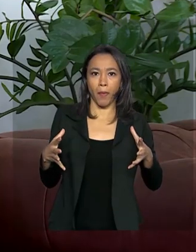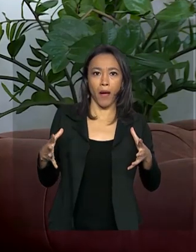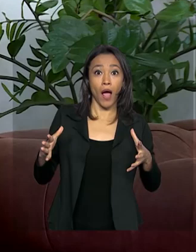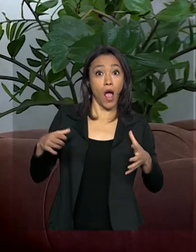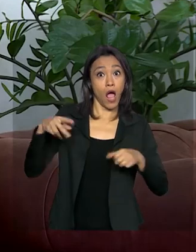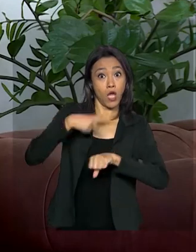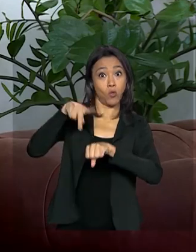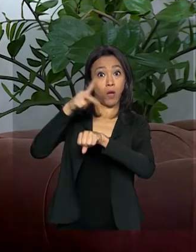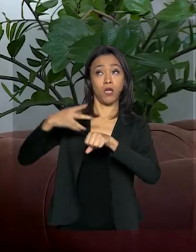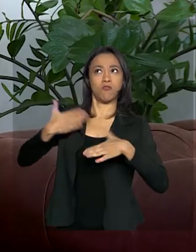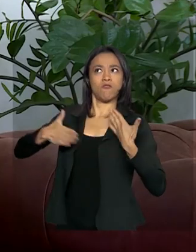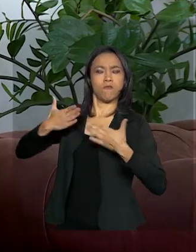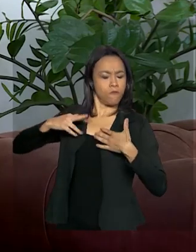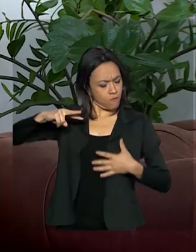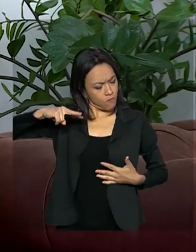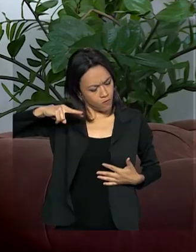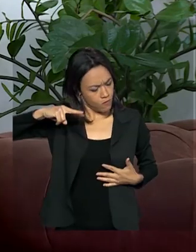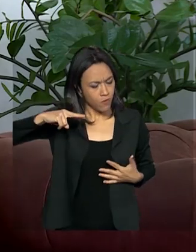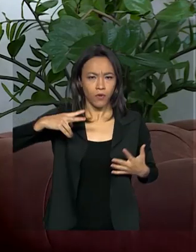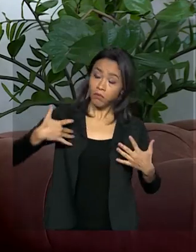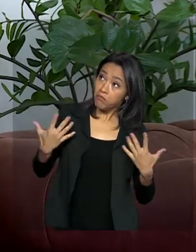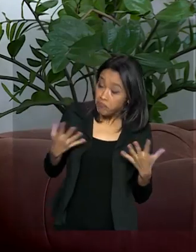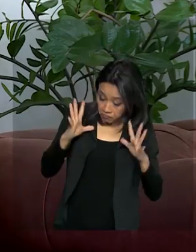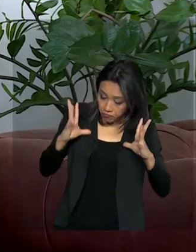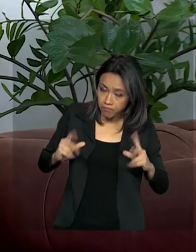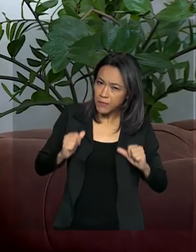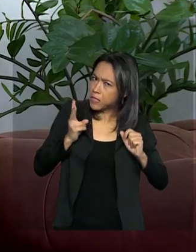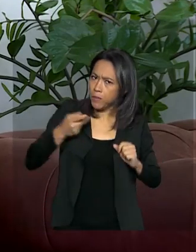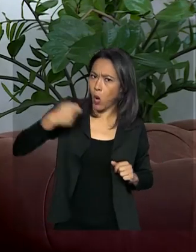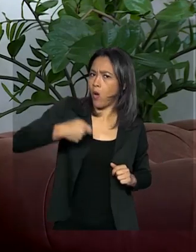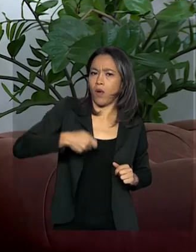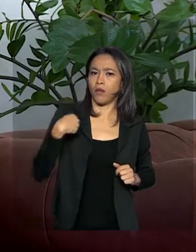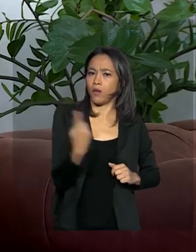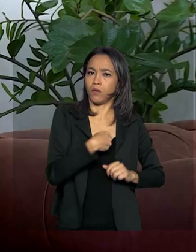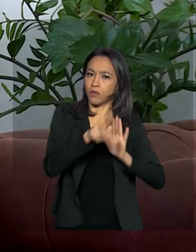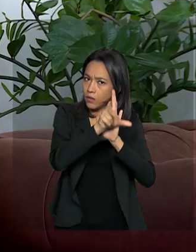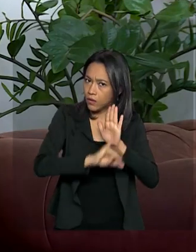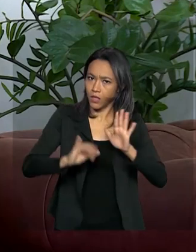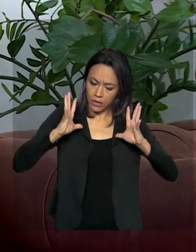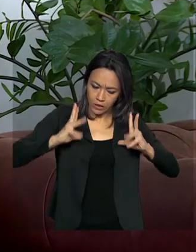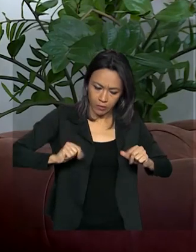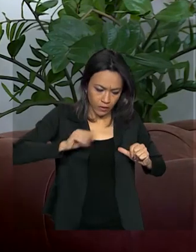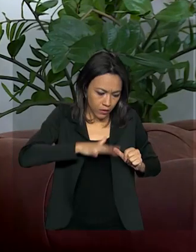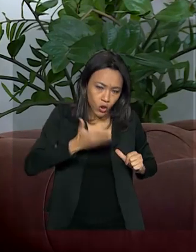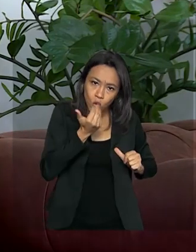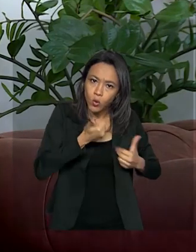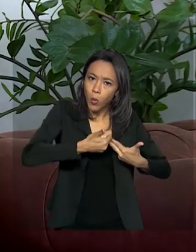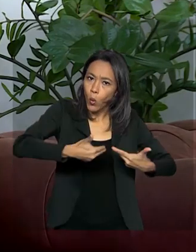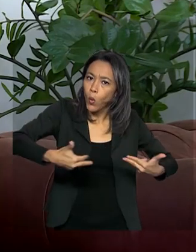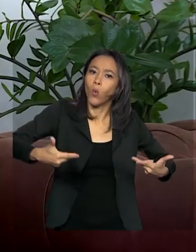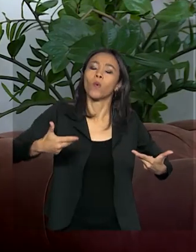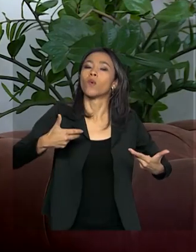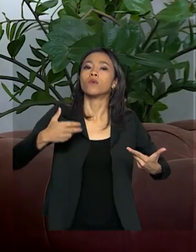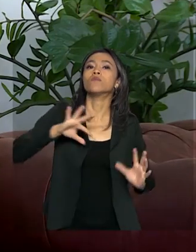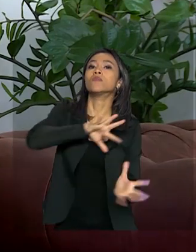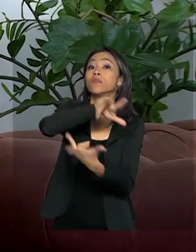incomodando o mundo então nós sempre fomos muito cobrados nas nossas nos nossos produtos na área